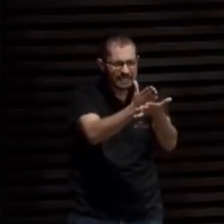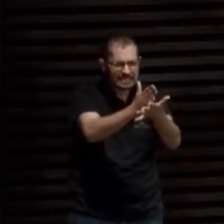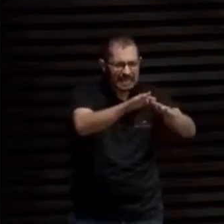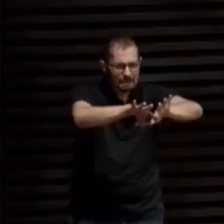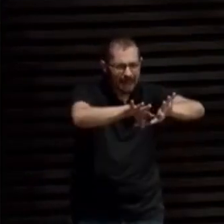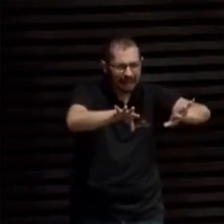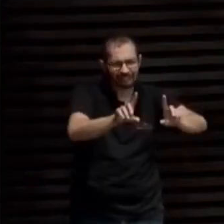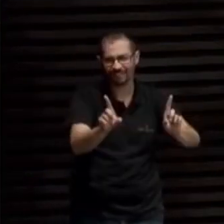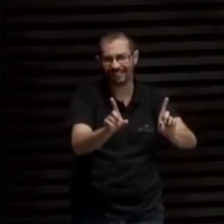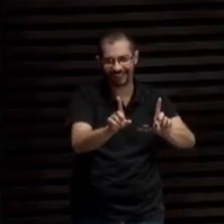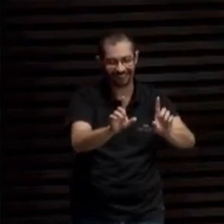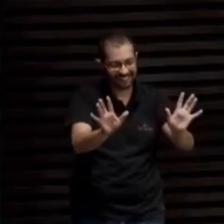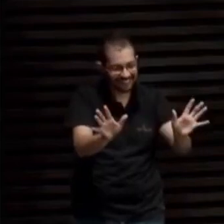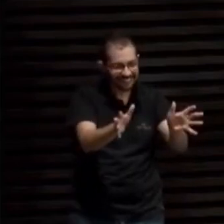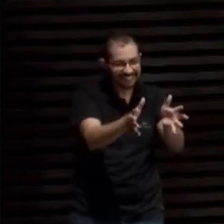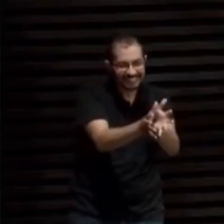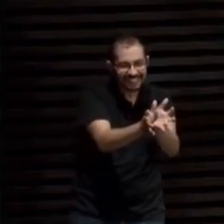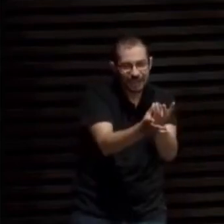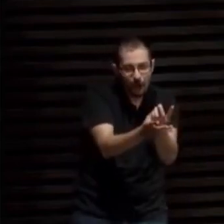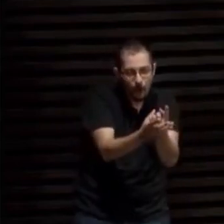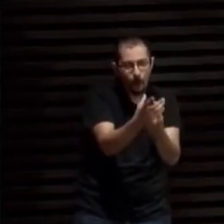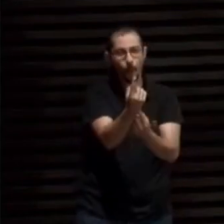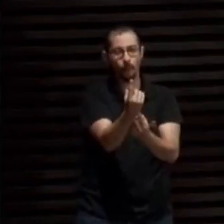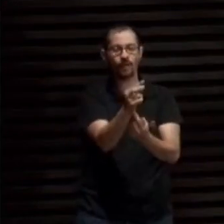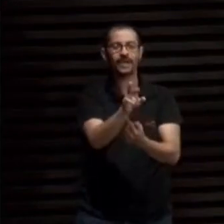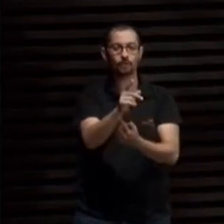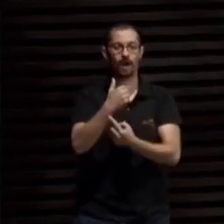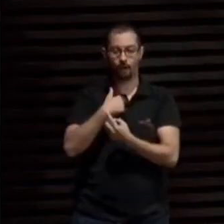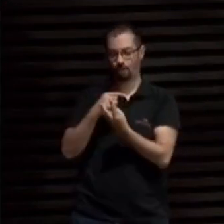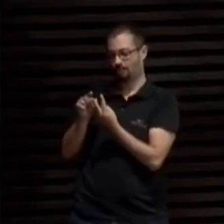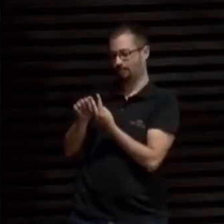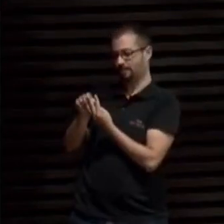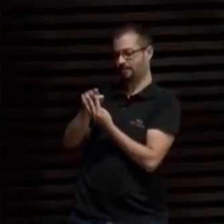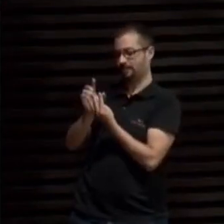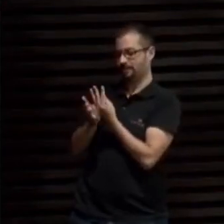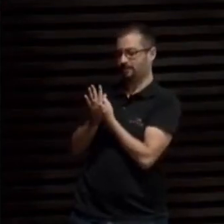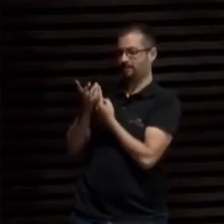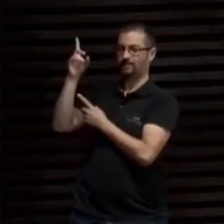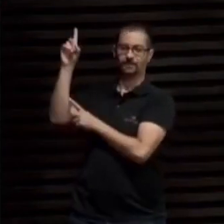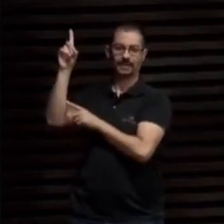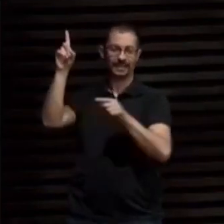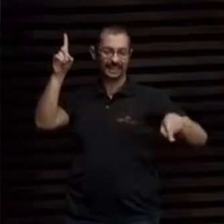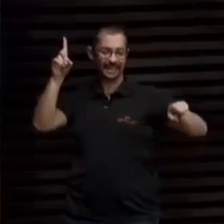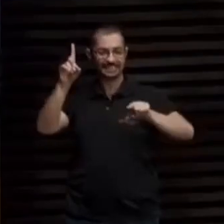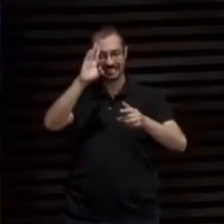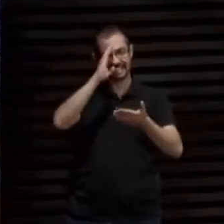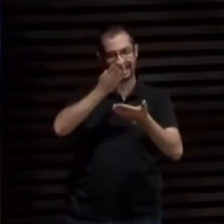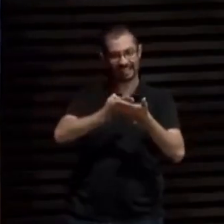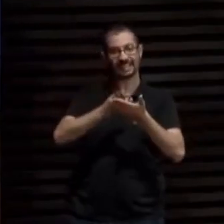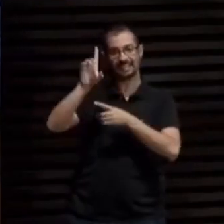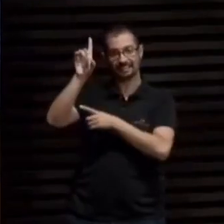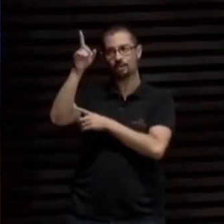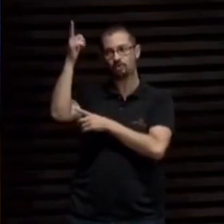ti, também sejam eles em vós, para que o mundo creia que tu me enviaste. Todo este processo,